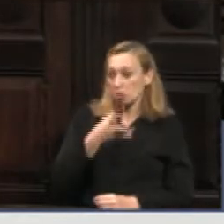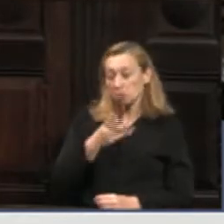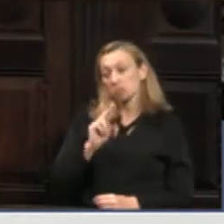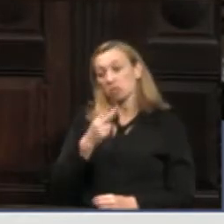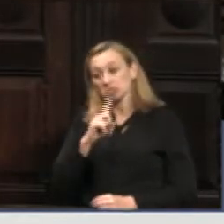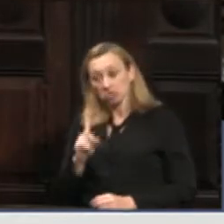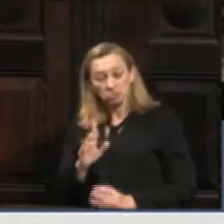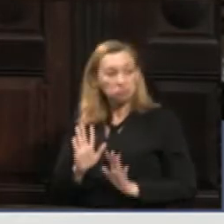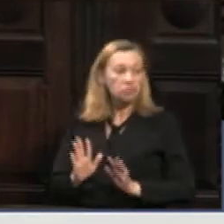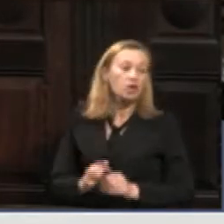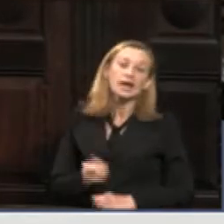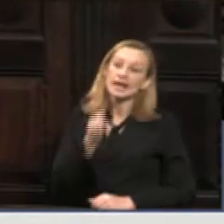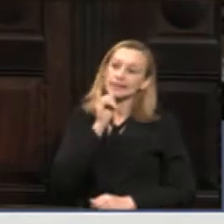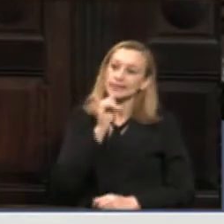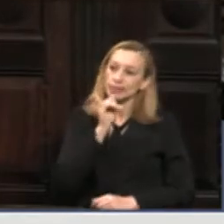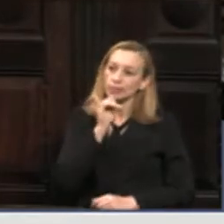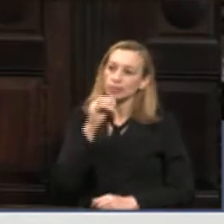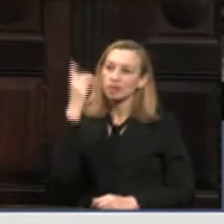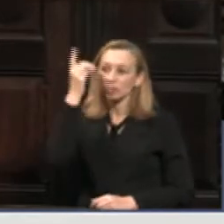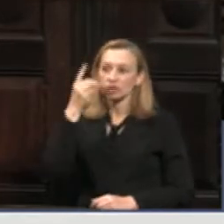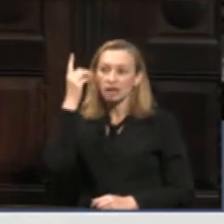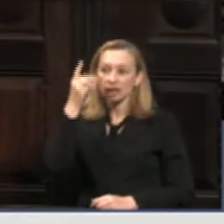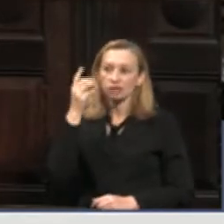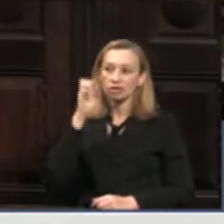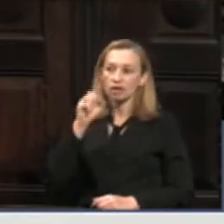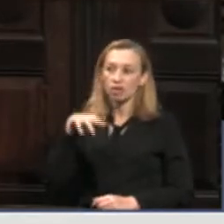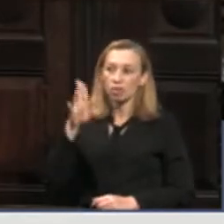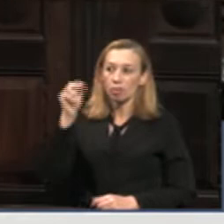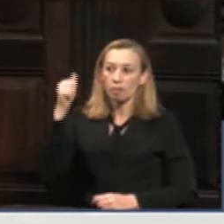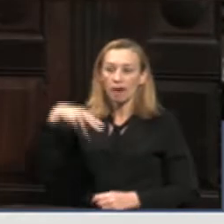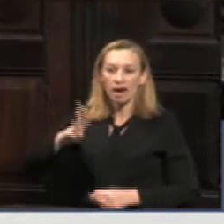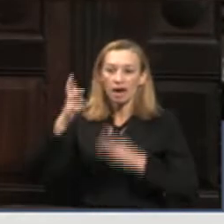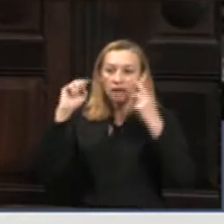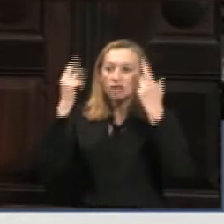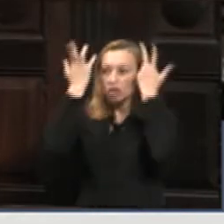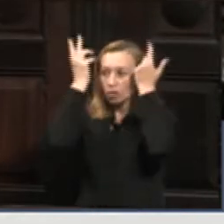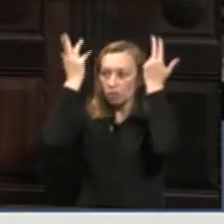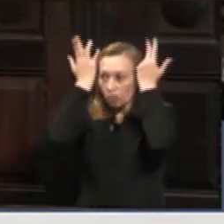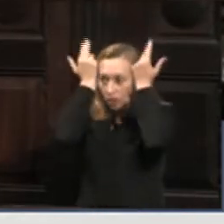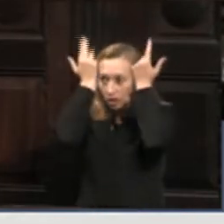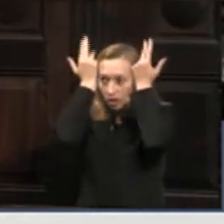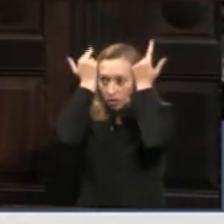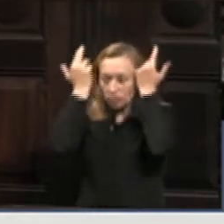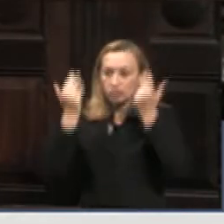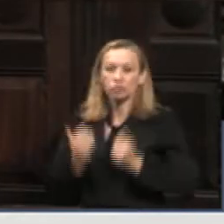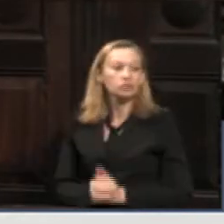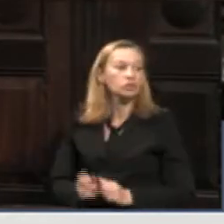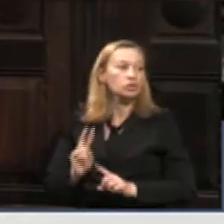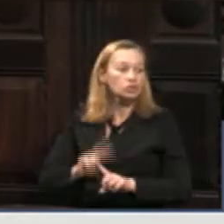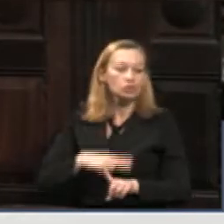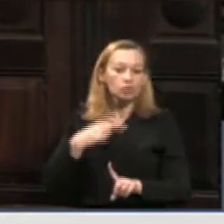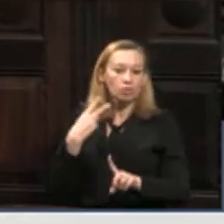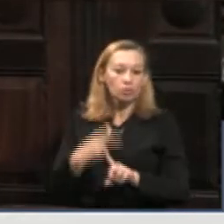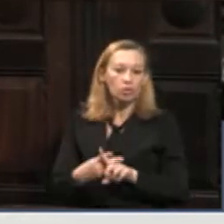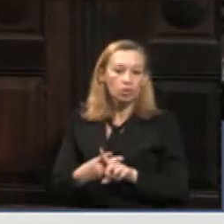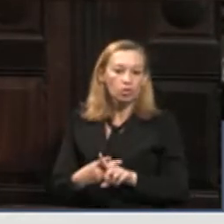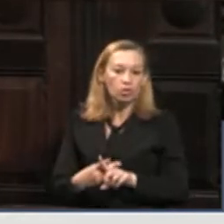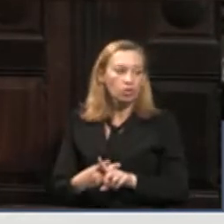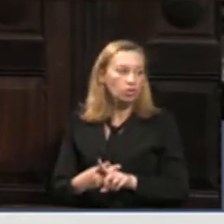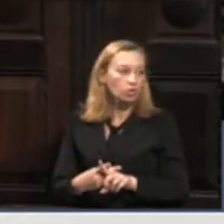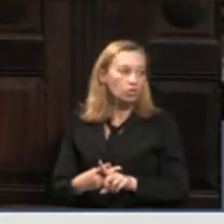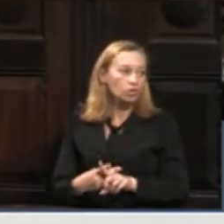exemplo, o deputado Eliomar Coelho dobrou a sua votação, e com